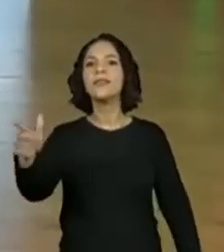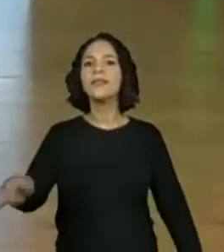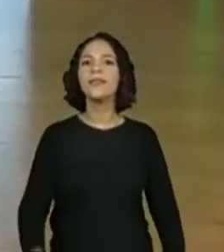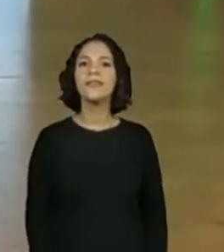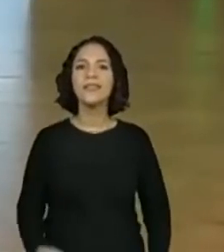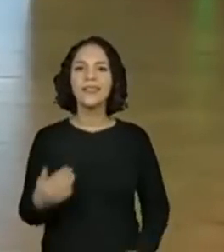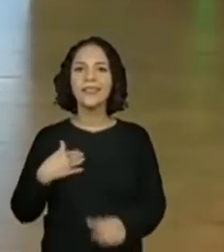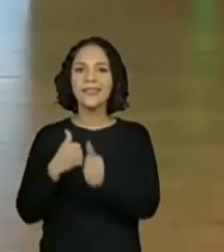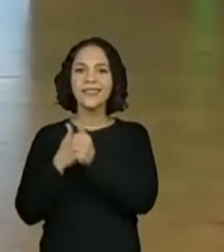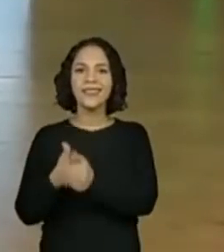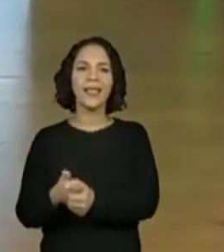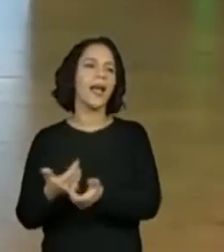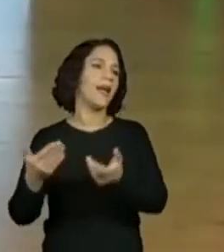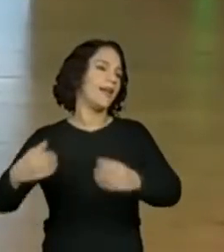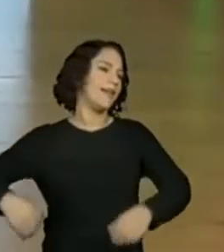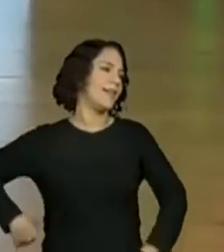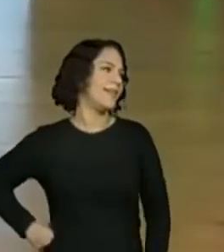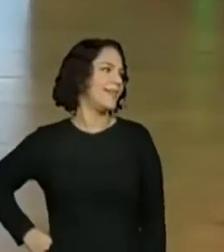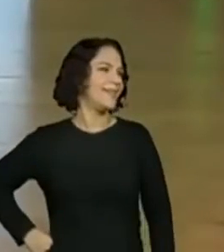Gente, não!